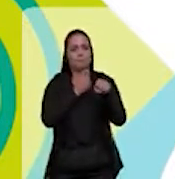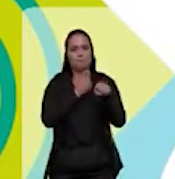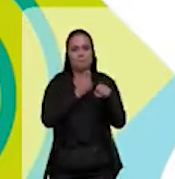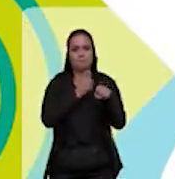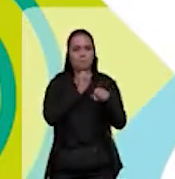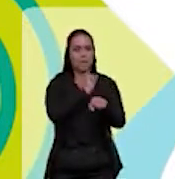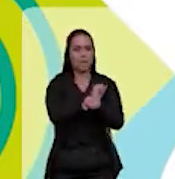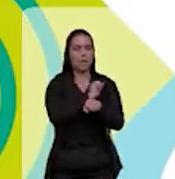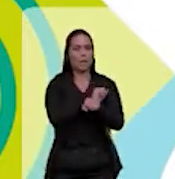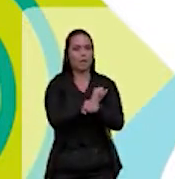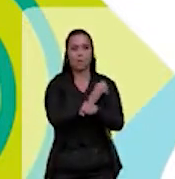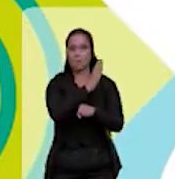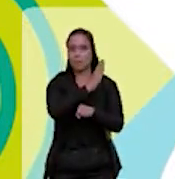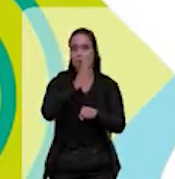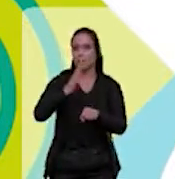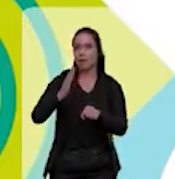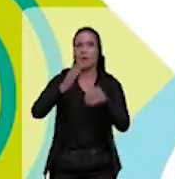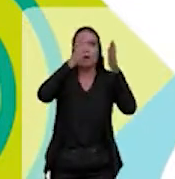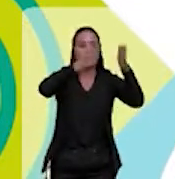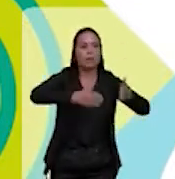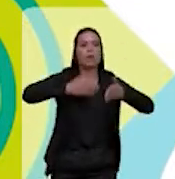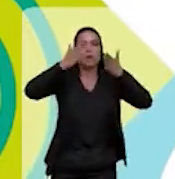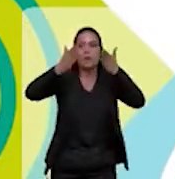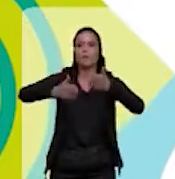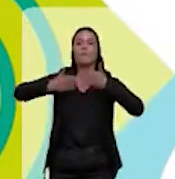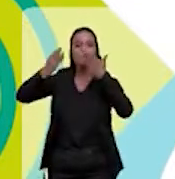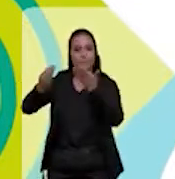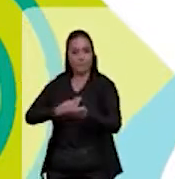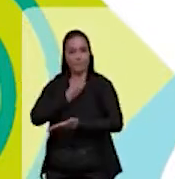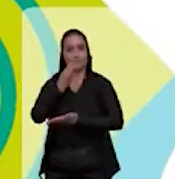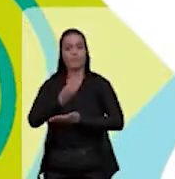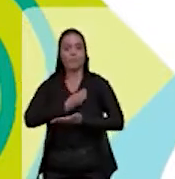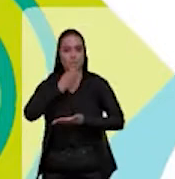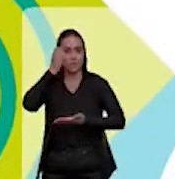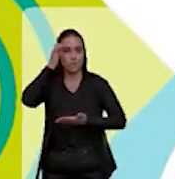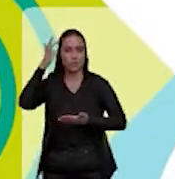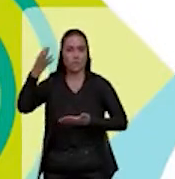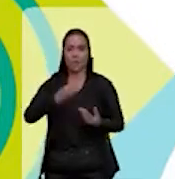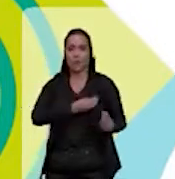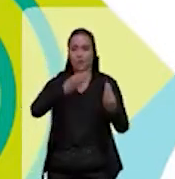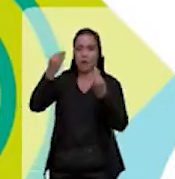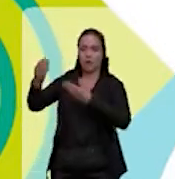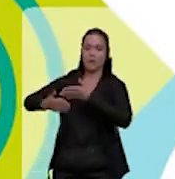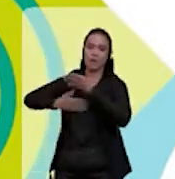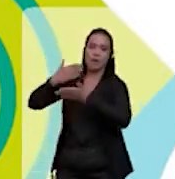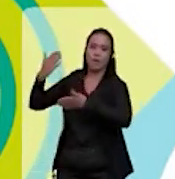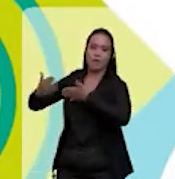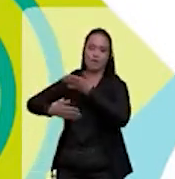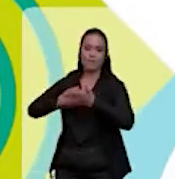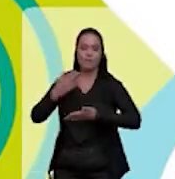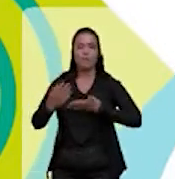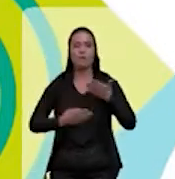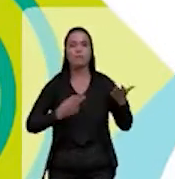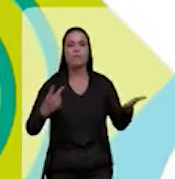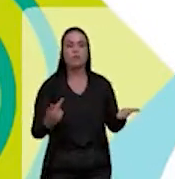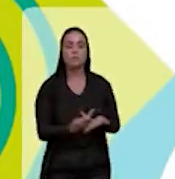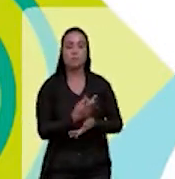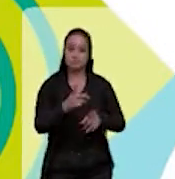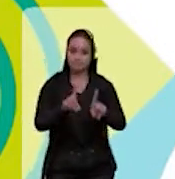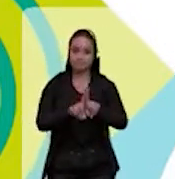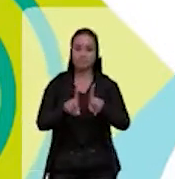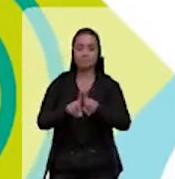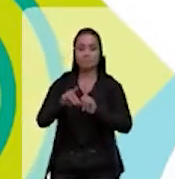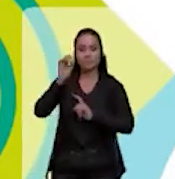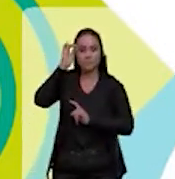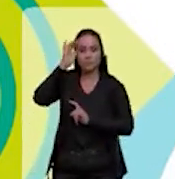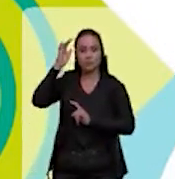uma biblioteca com suas estantes pães de vida e sonho é um rio que leva por vários roteiros a realidade e ao sonho